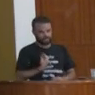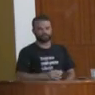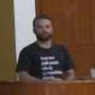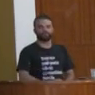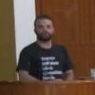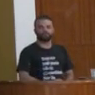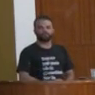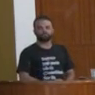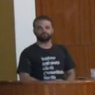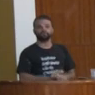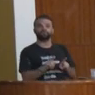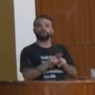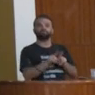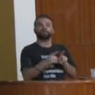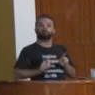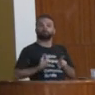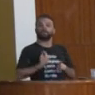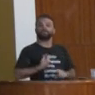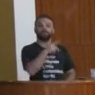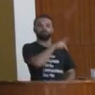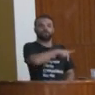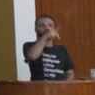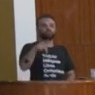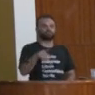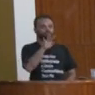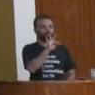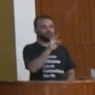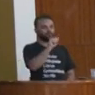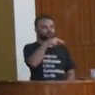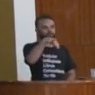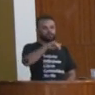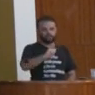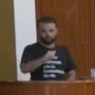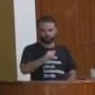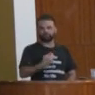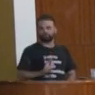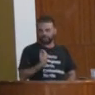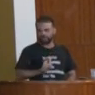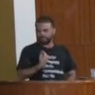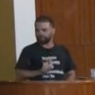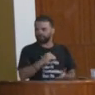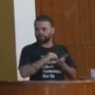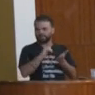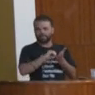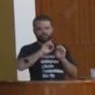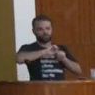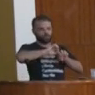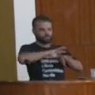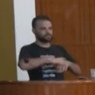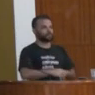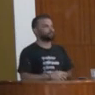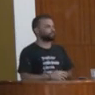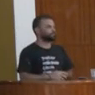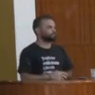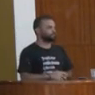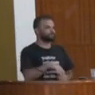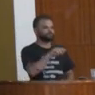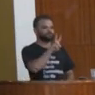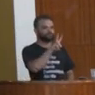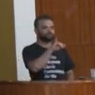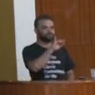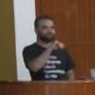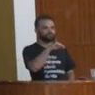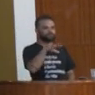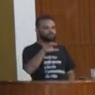agradecer a presença da professora Tânia, também presente, do SEDUC. Vinícius Ramos,